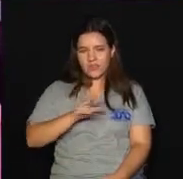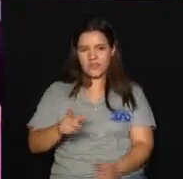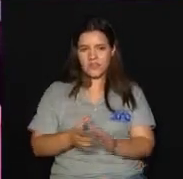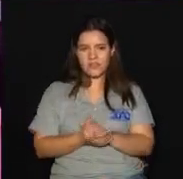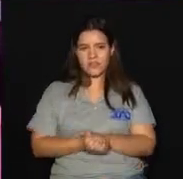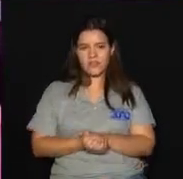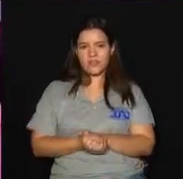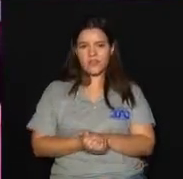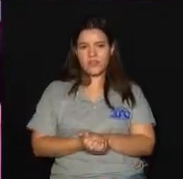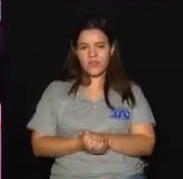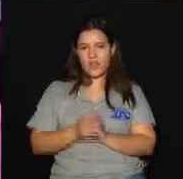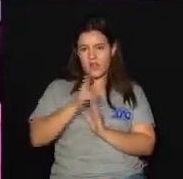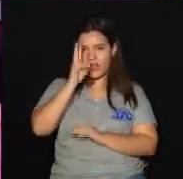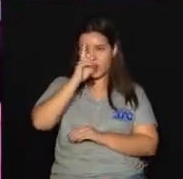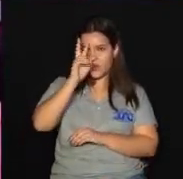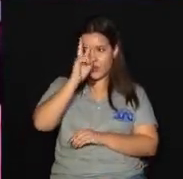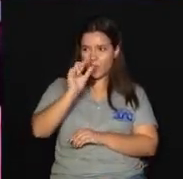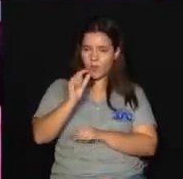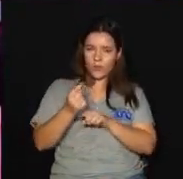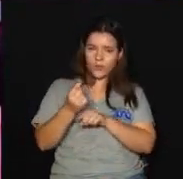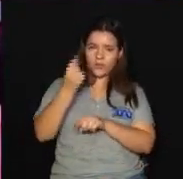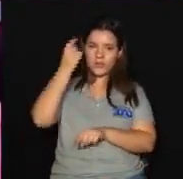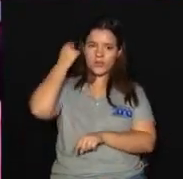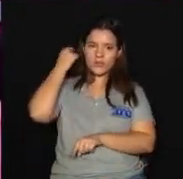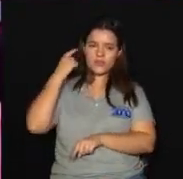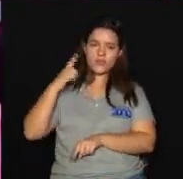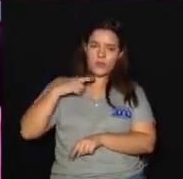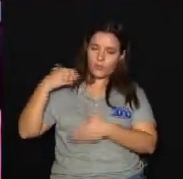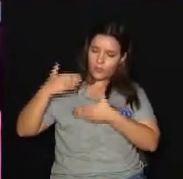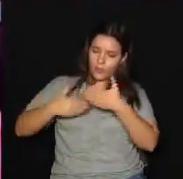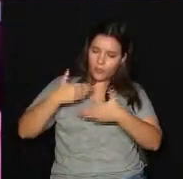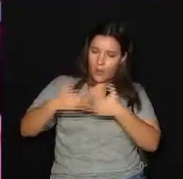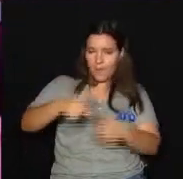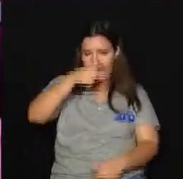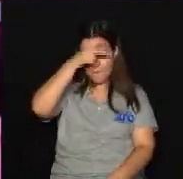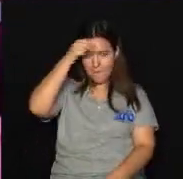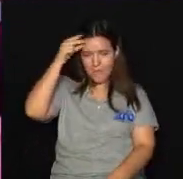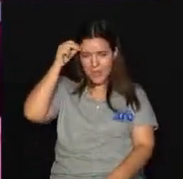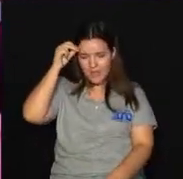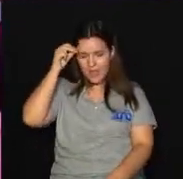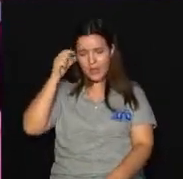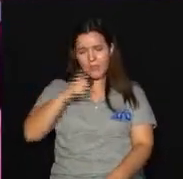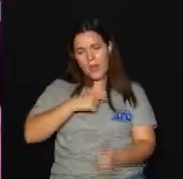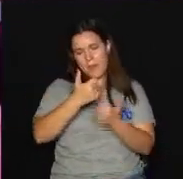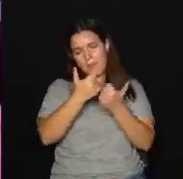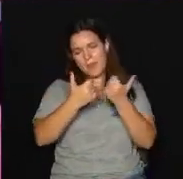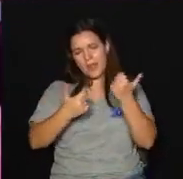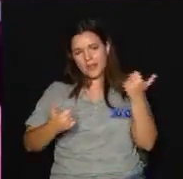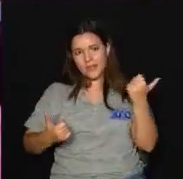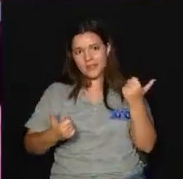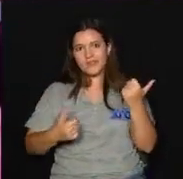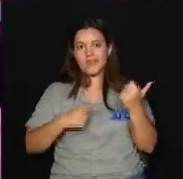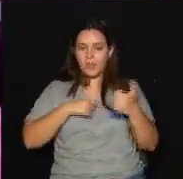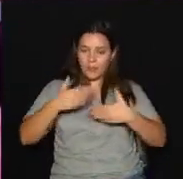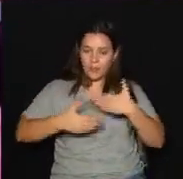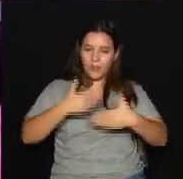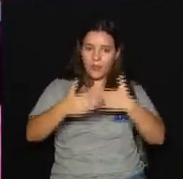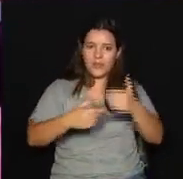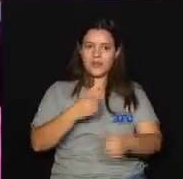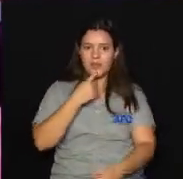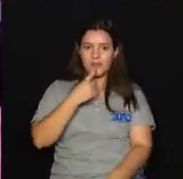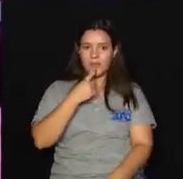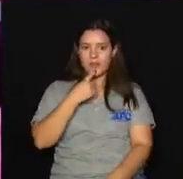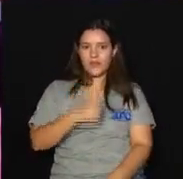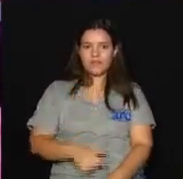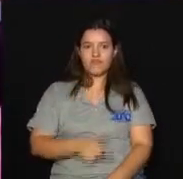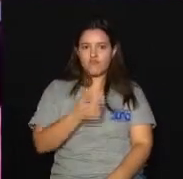A história recente da sucessão municipal em Campinas mostra claramente que não há